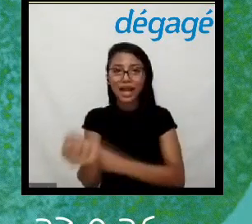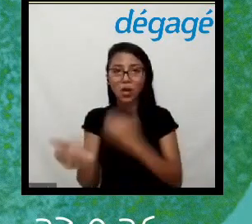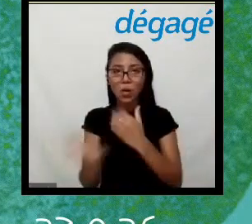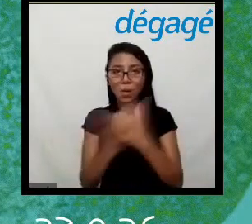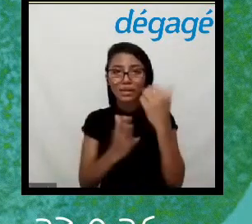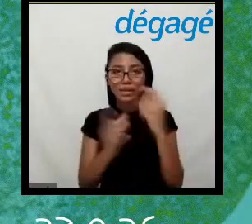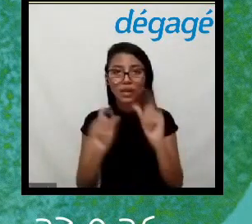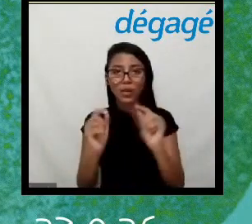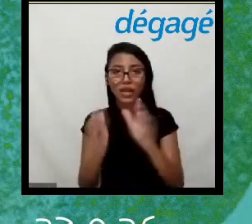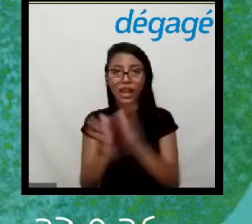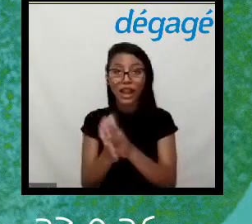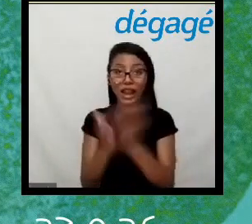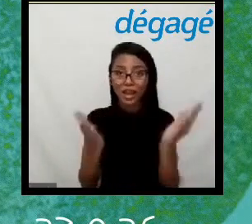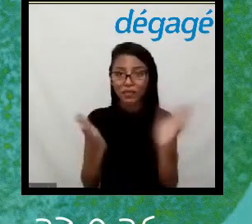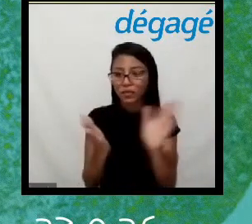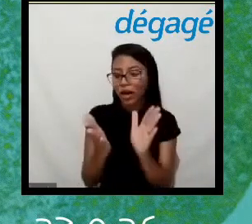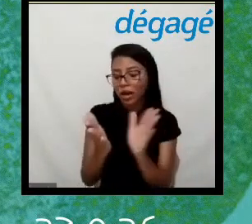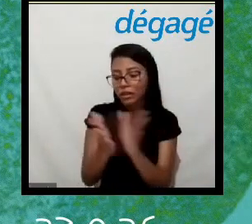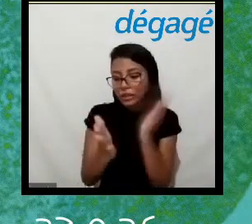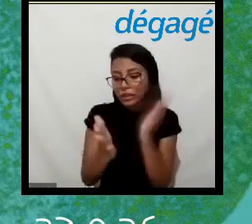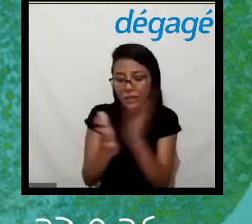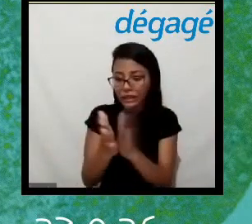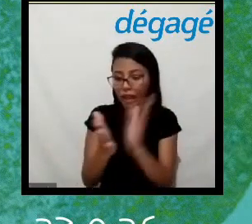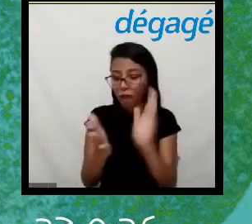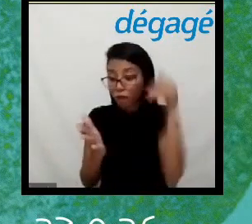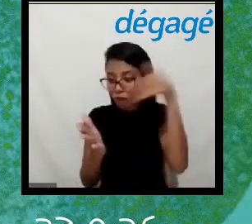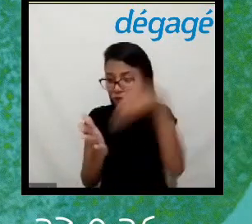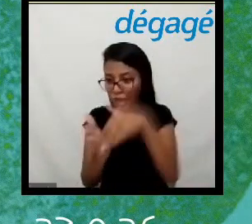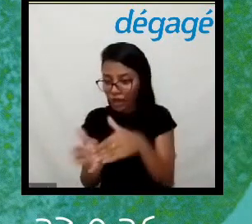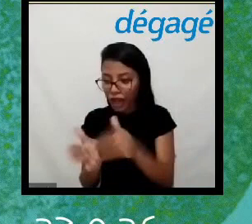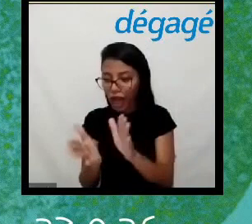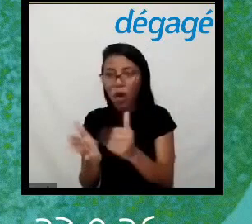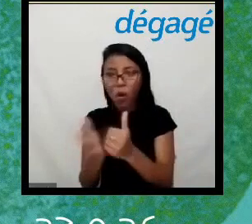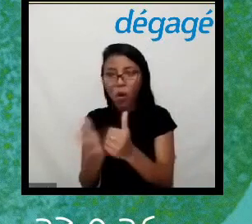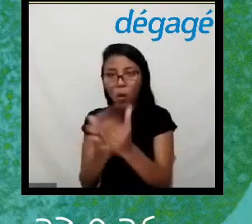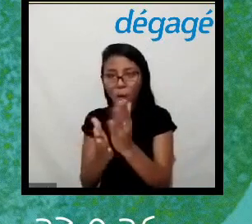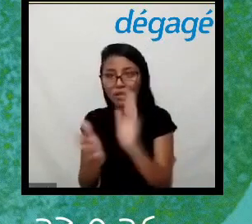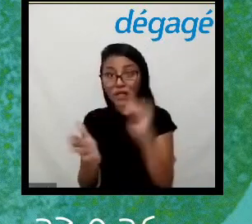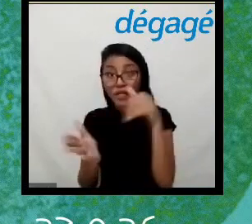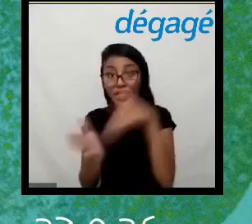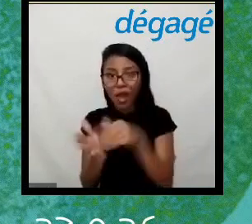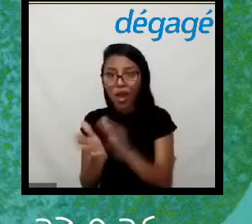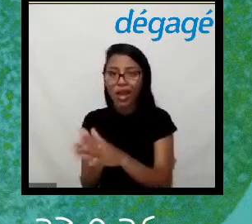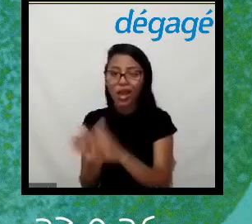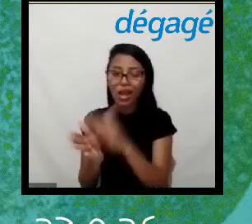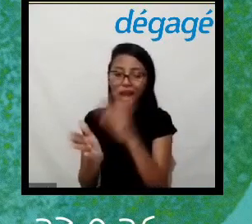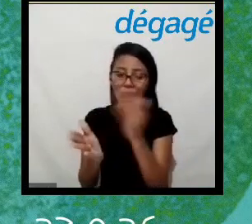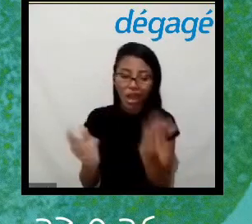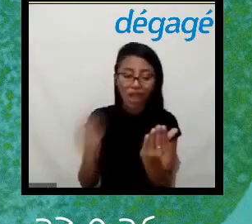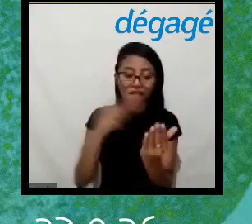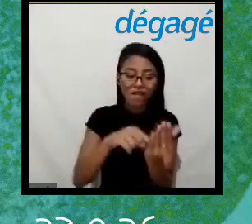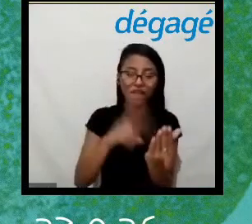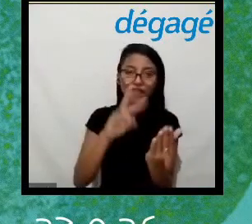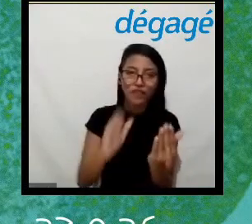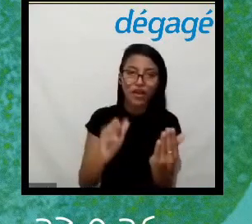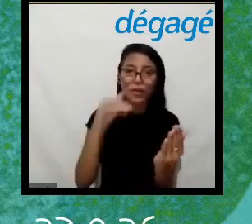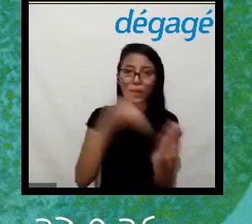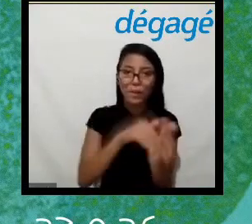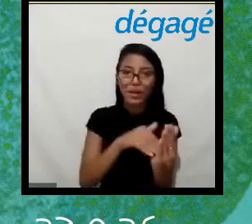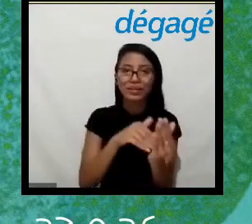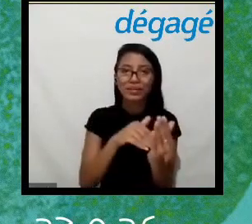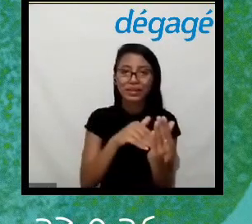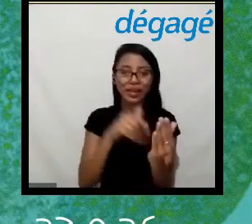ele me arrebatou de uma tal maneira, e eu começo aqui com ele, que tem, para mim, tem muito a ver com essa